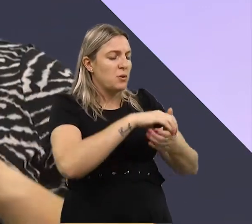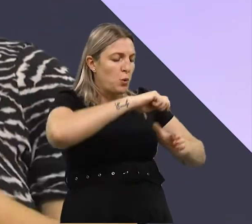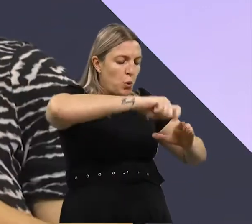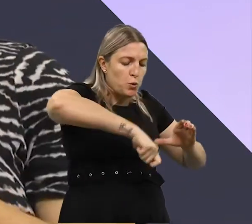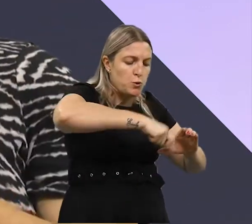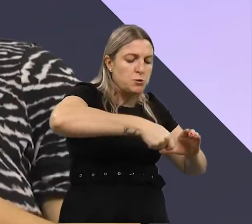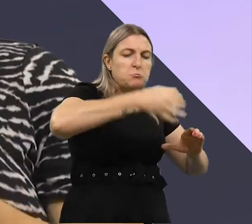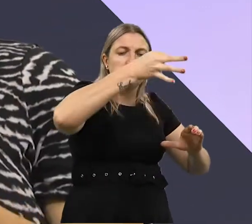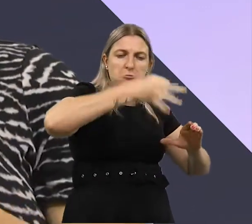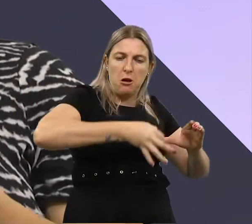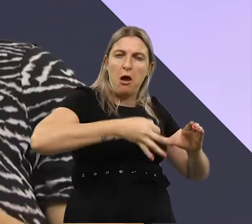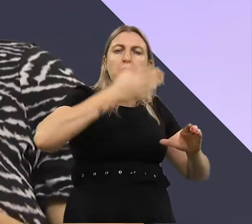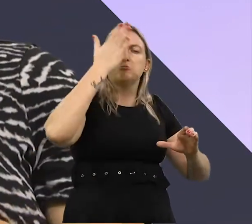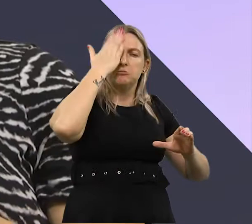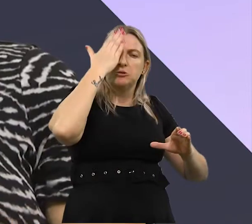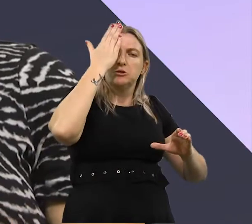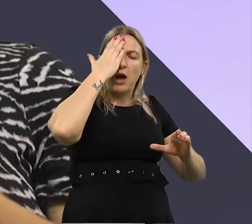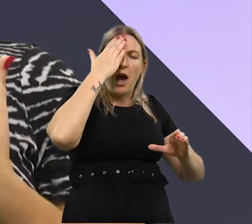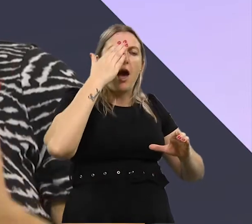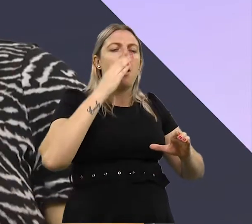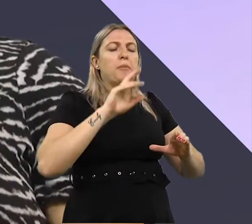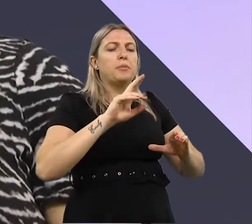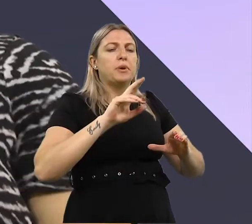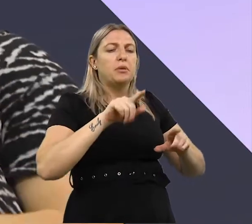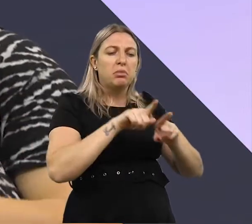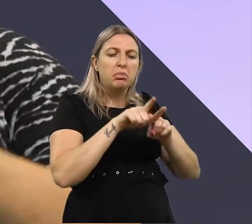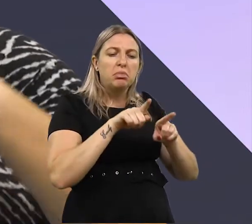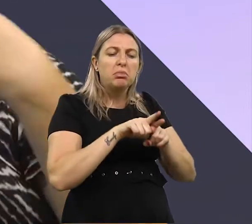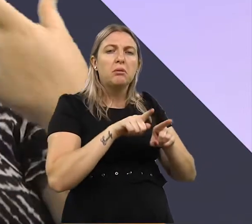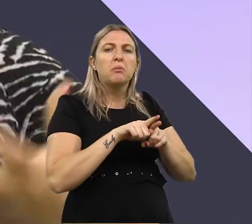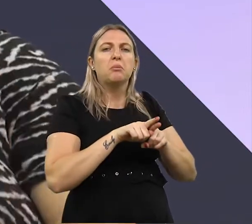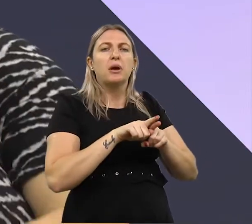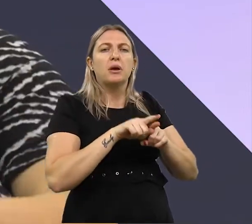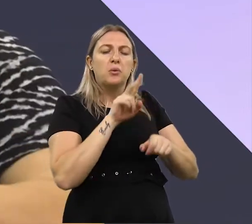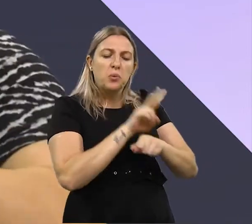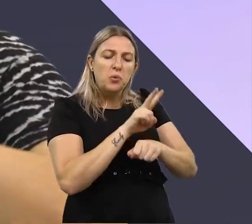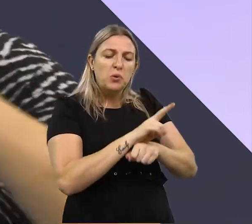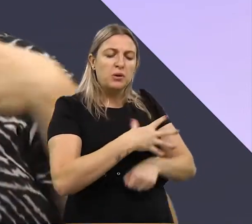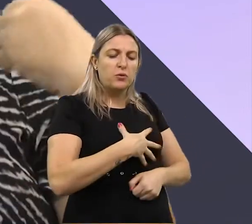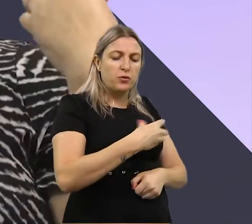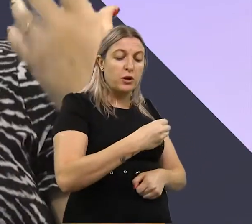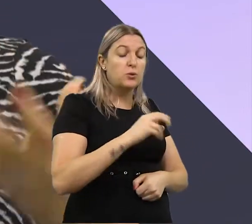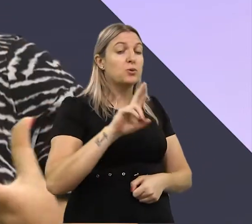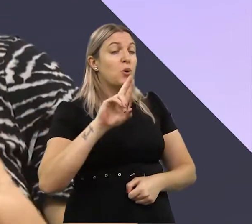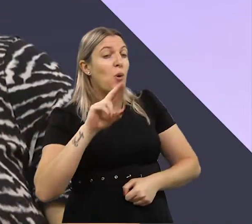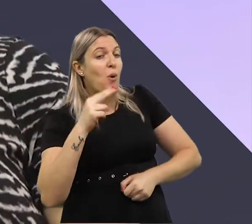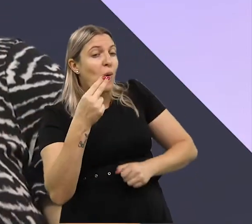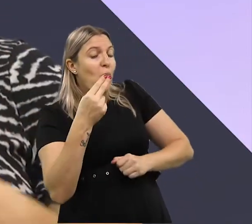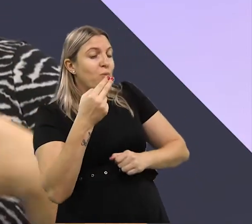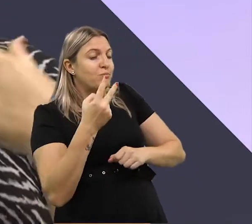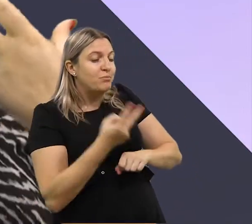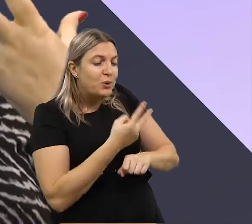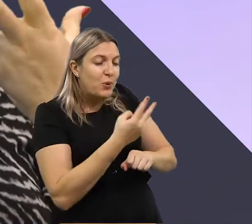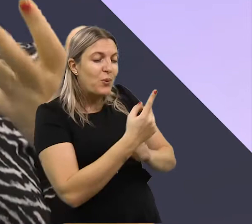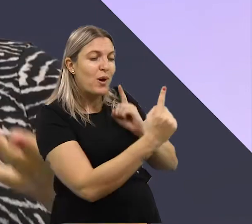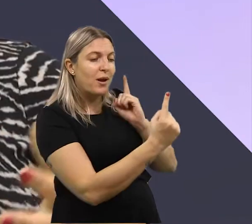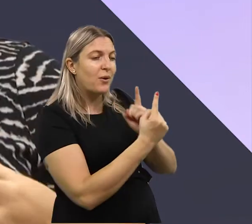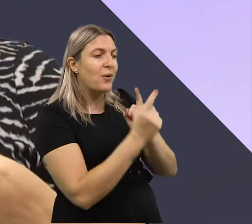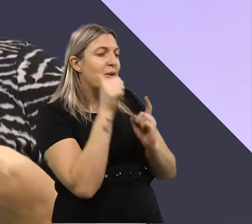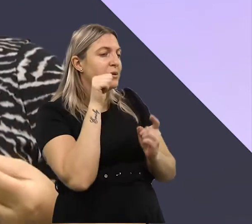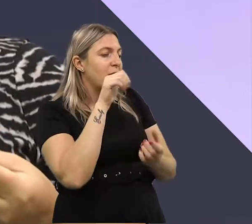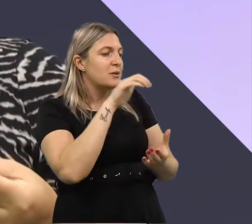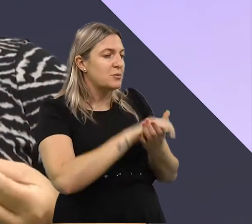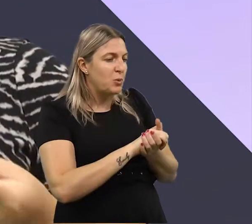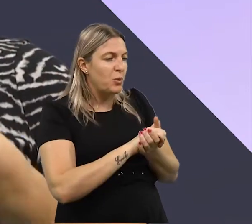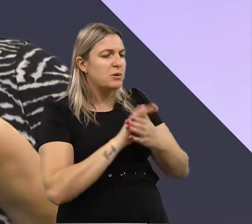cuida dos filhos, ou procura uma esposa que seja parceira, que te ajude a construir uma vida, que você ajude ela, que você